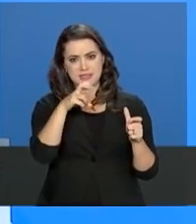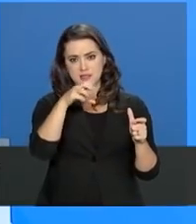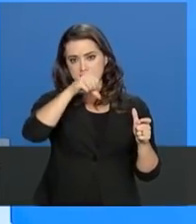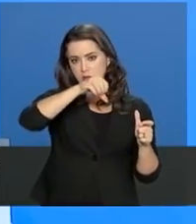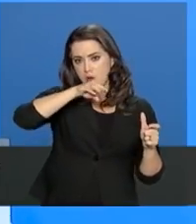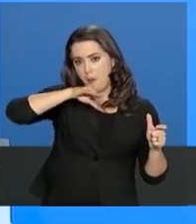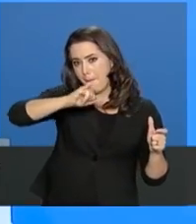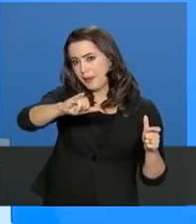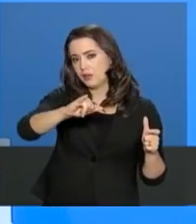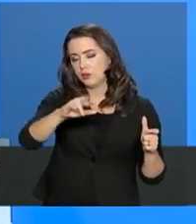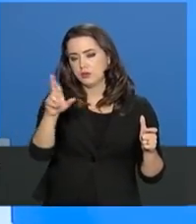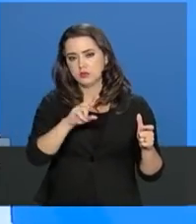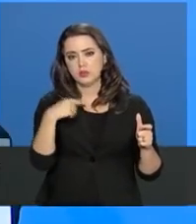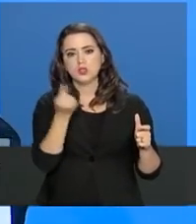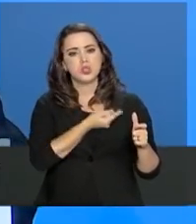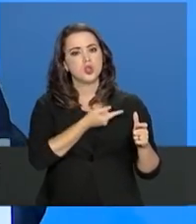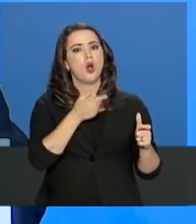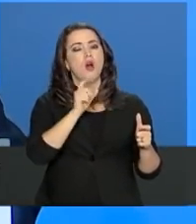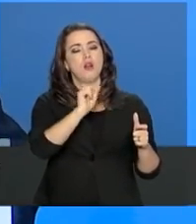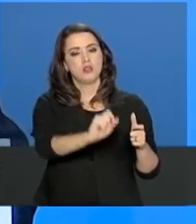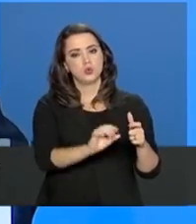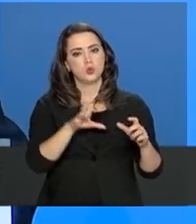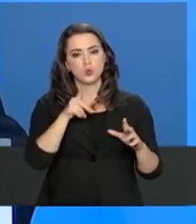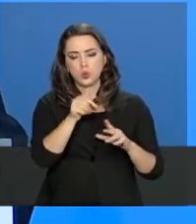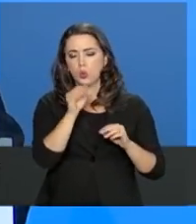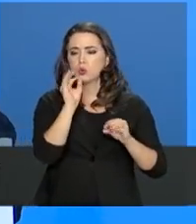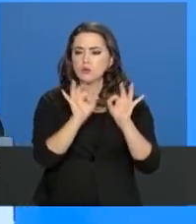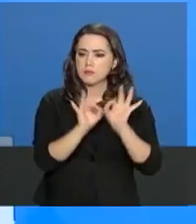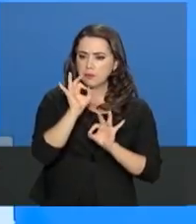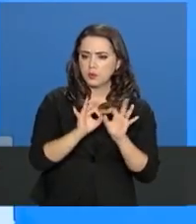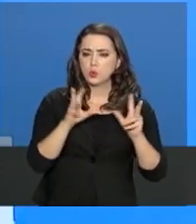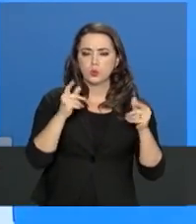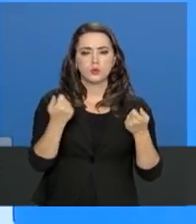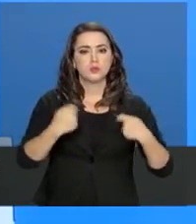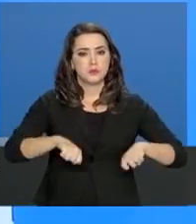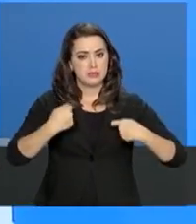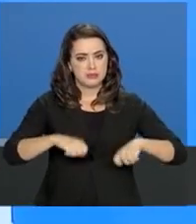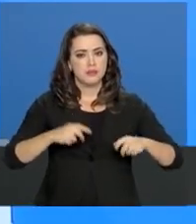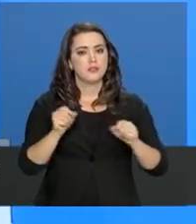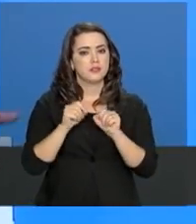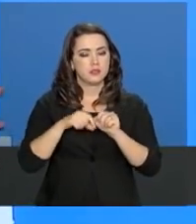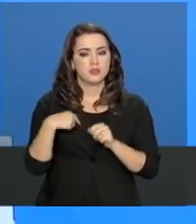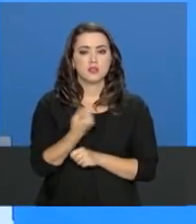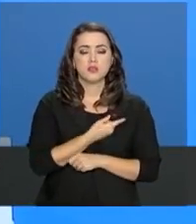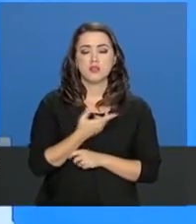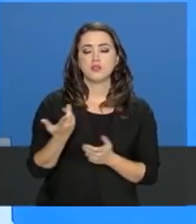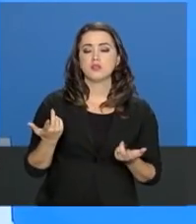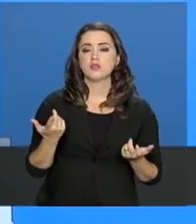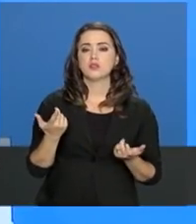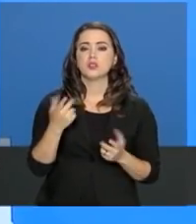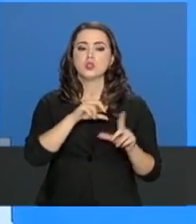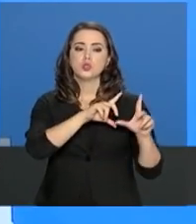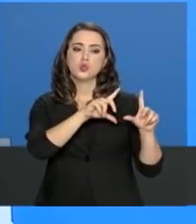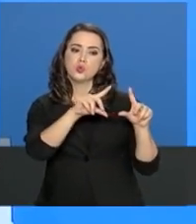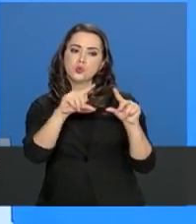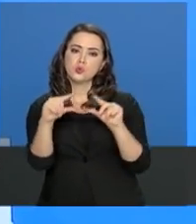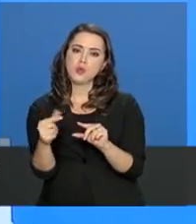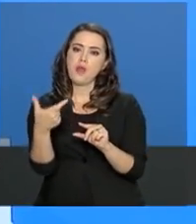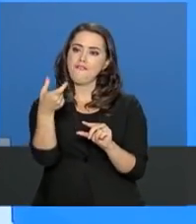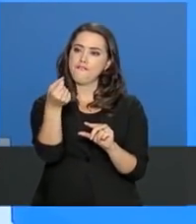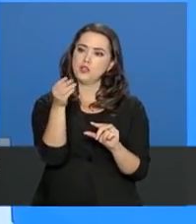e nós sem embargo de termos feito todas as aplicações necessárias e indispensáveis ainda temos uma uma redução prática